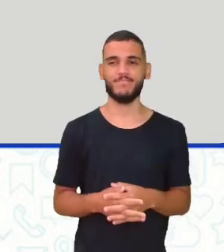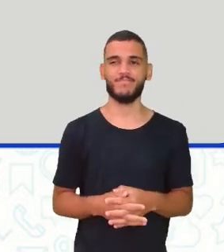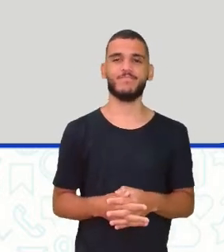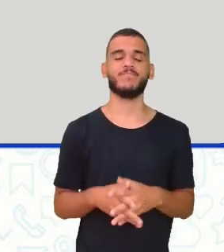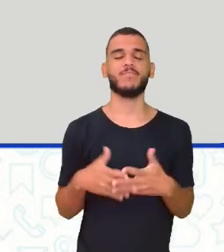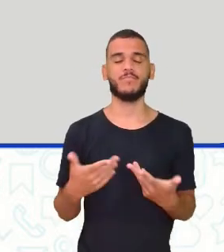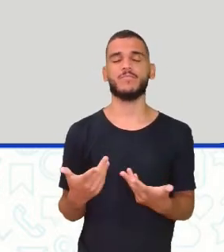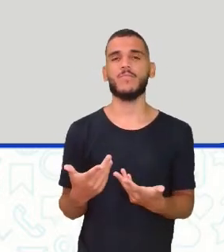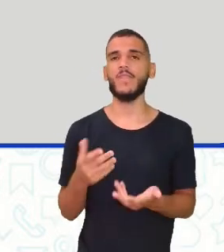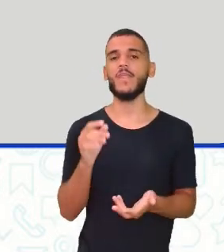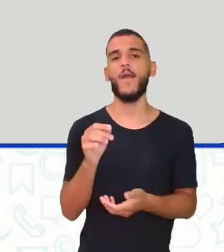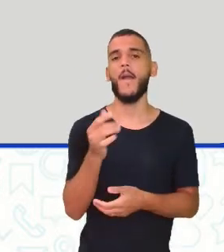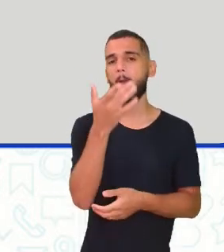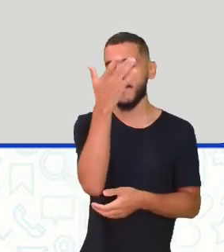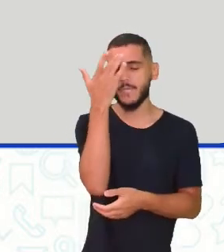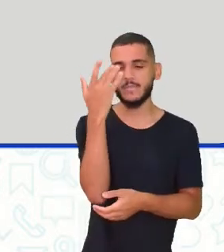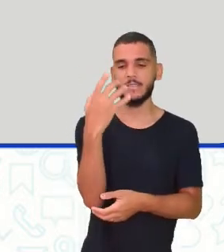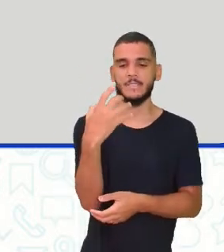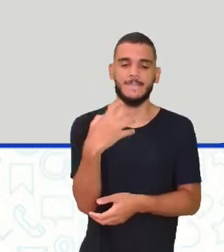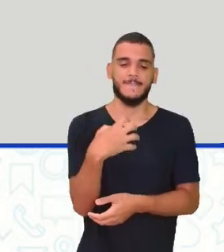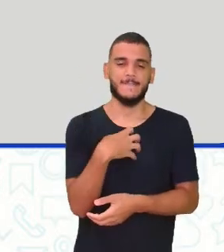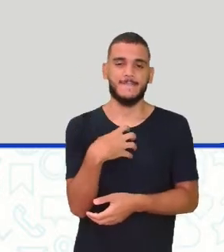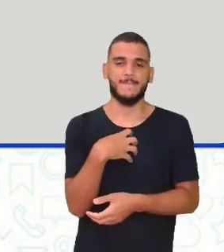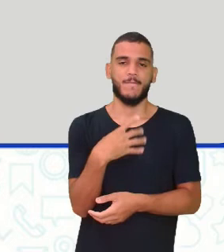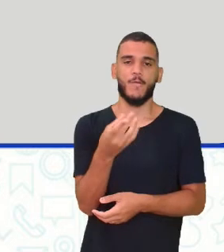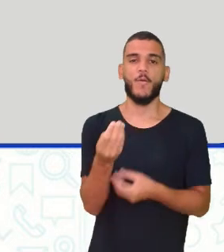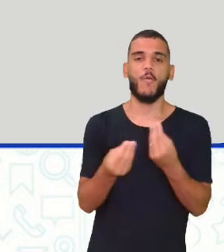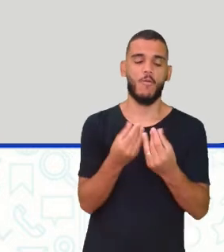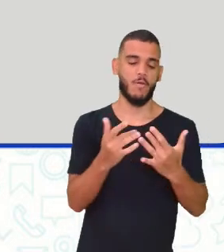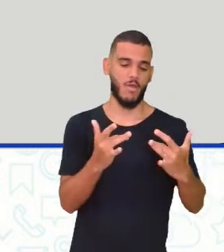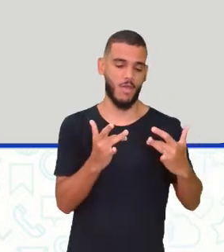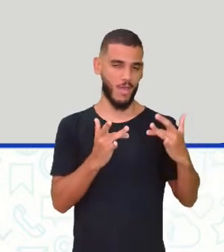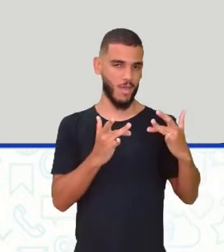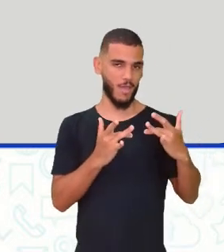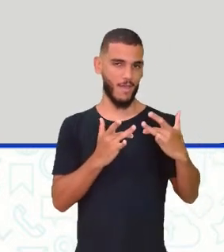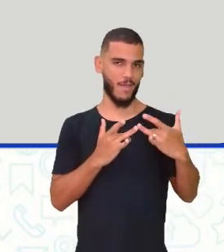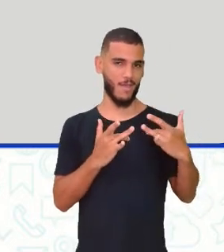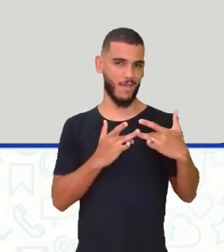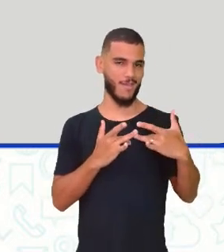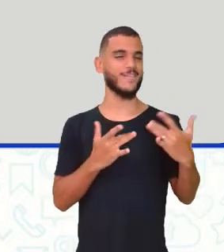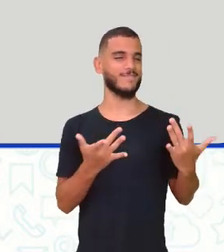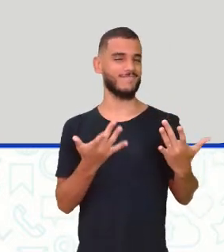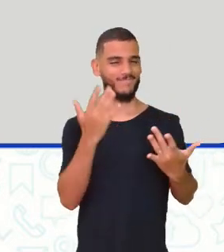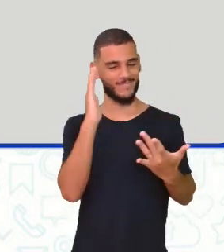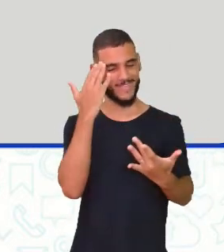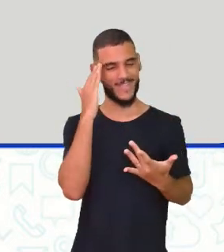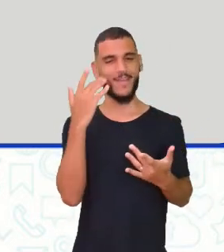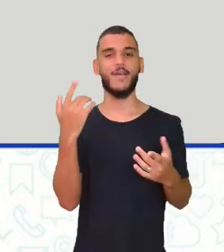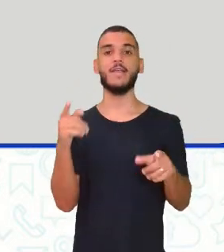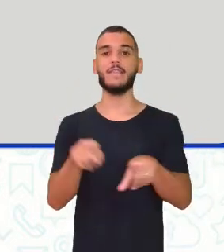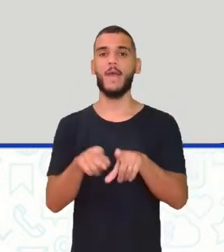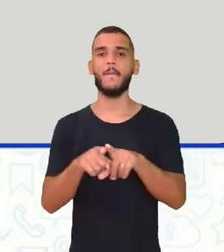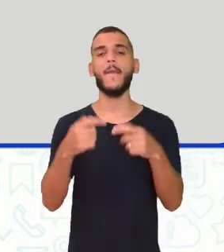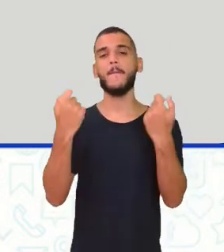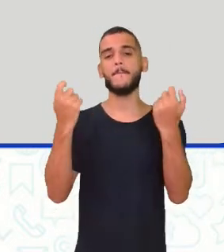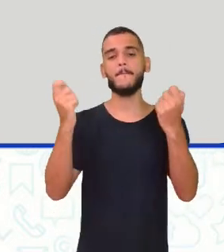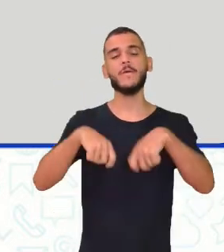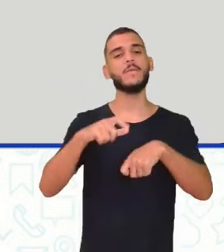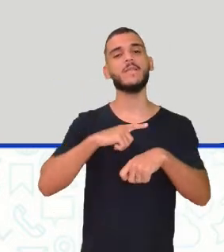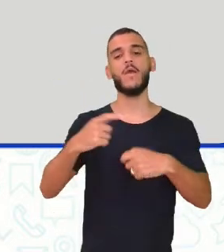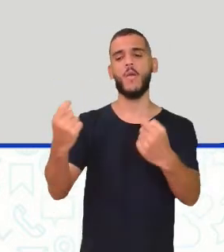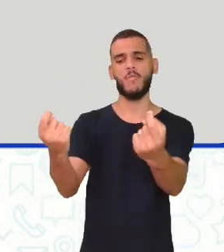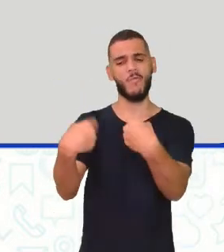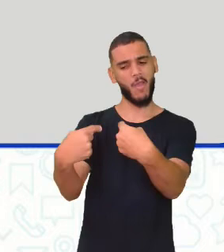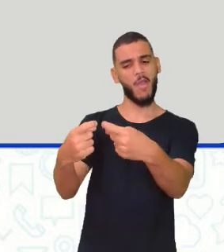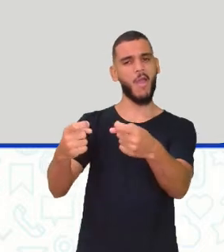esse mexeu comigo aí, pode ser mexer com os sentimentos, pode ser mexer, insultar, não é? Falar